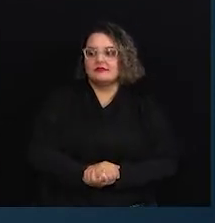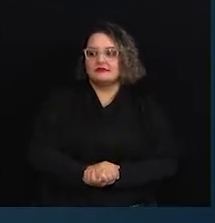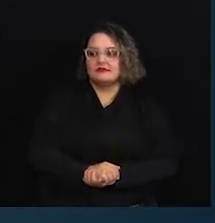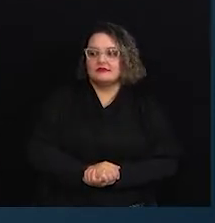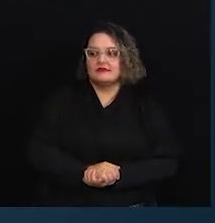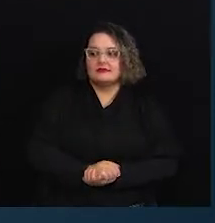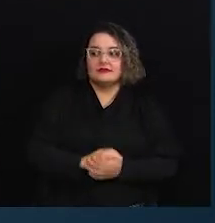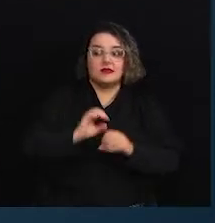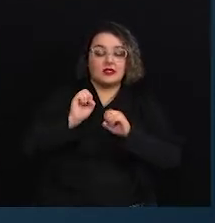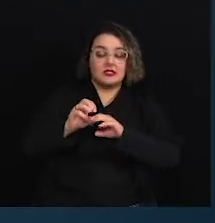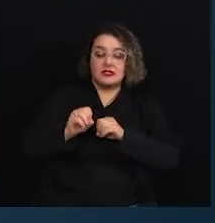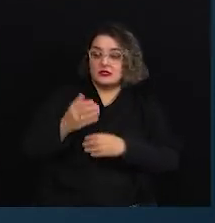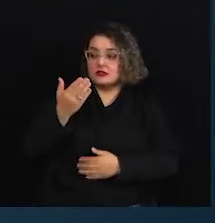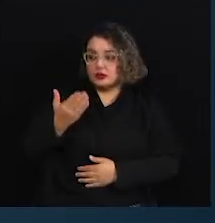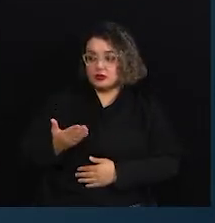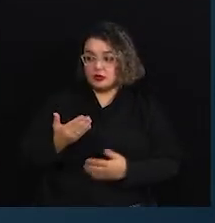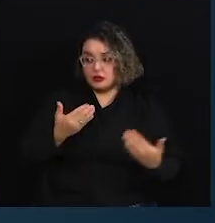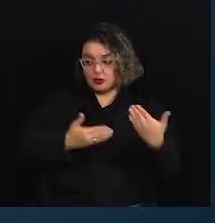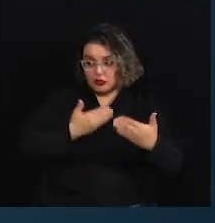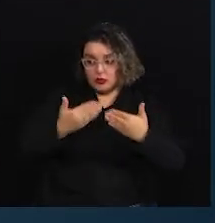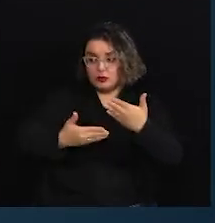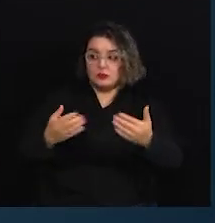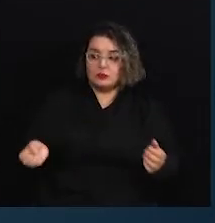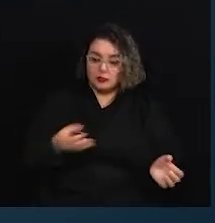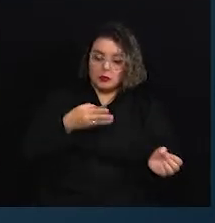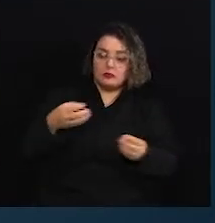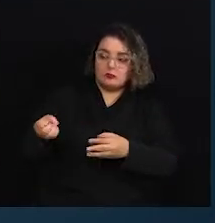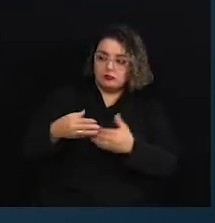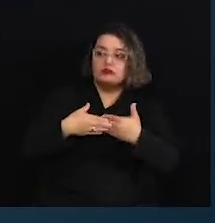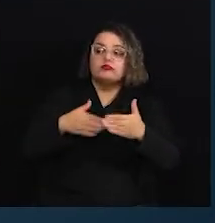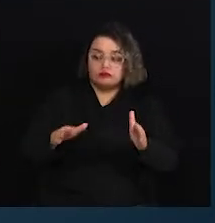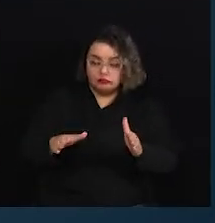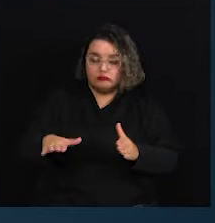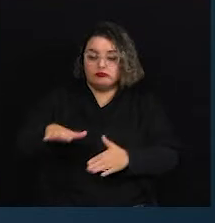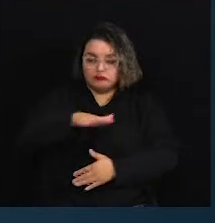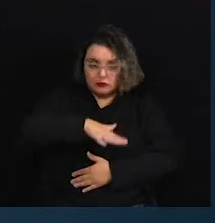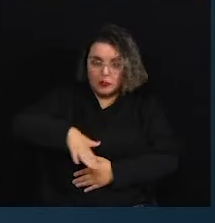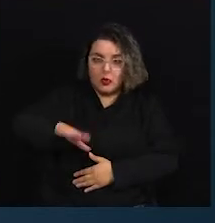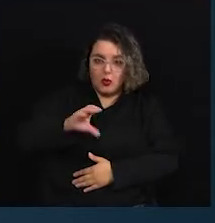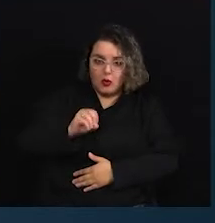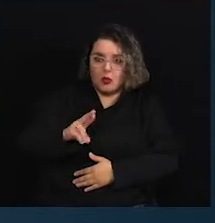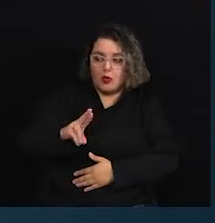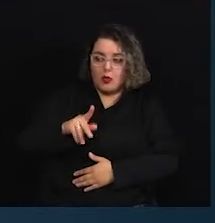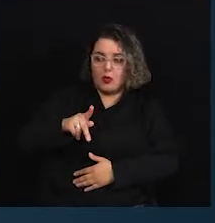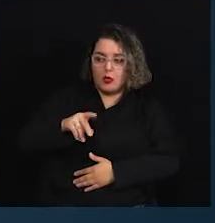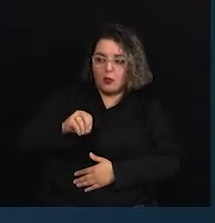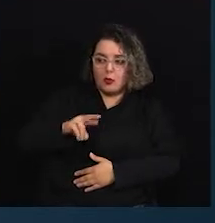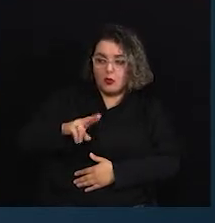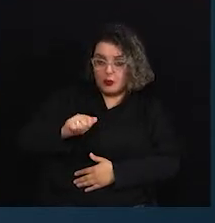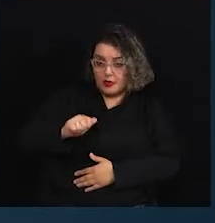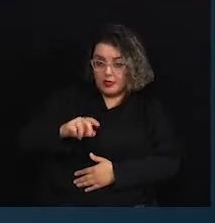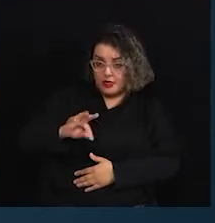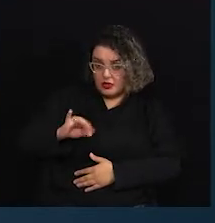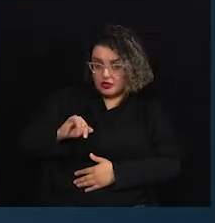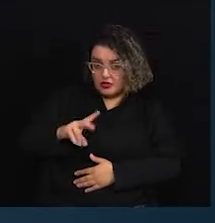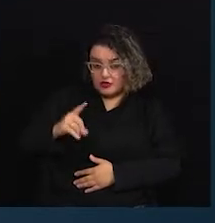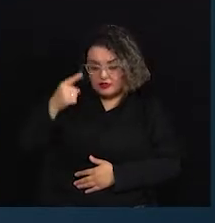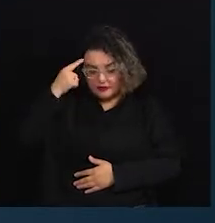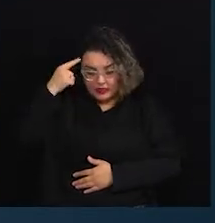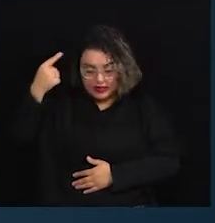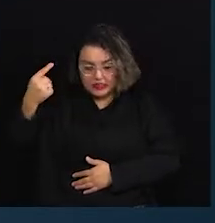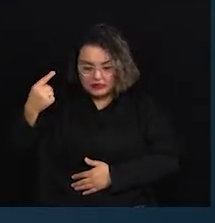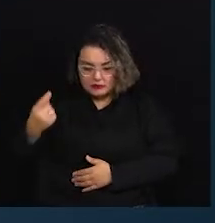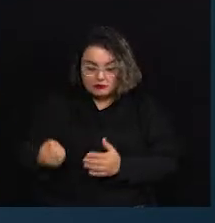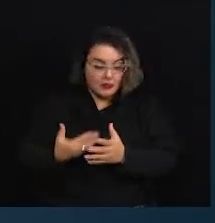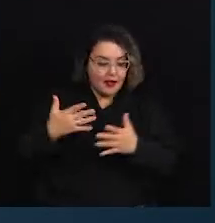um livro que ele vai ensinar você do processo de inovação aberta, corporativa, desde a parte de ideias, onde tem toda aquela